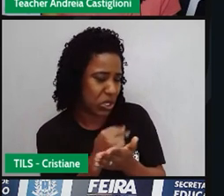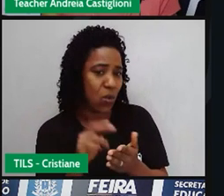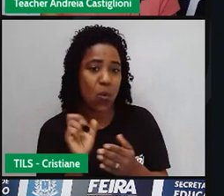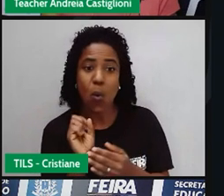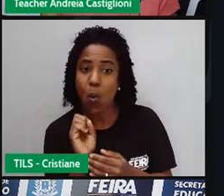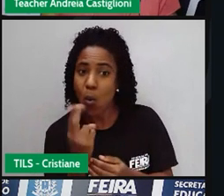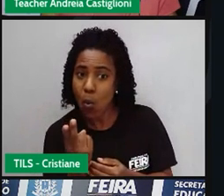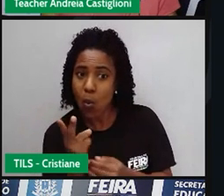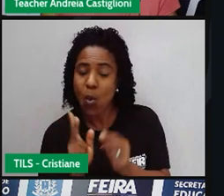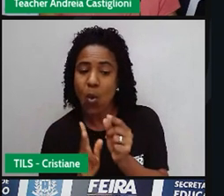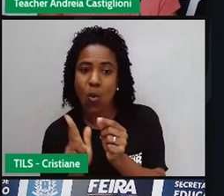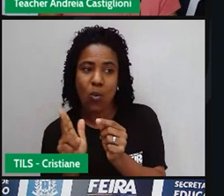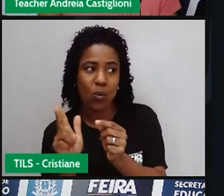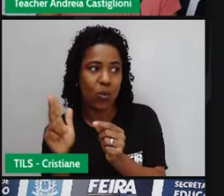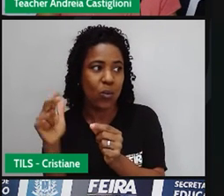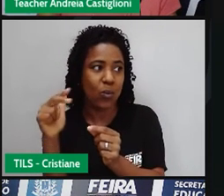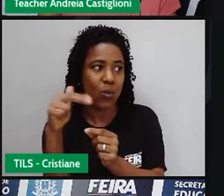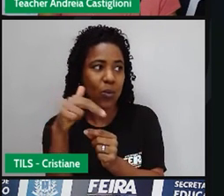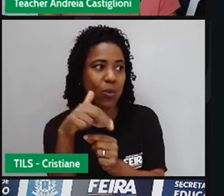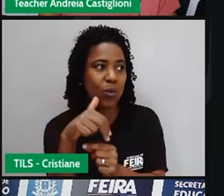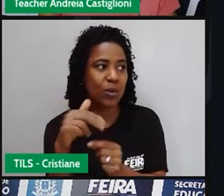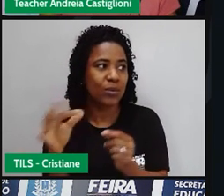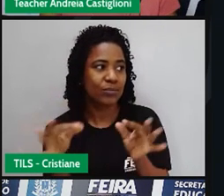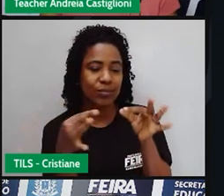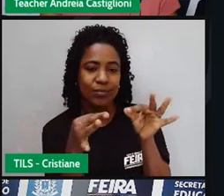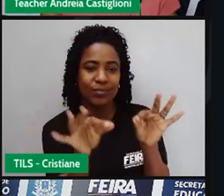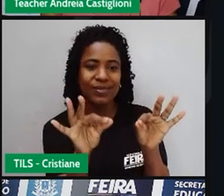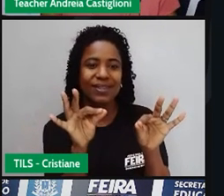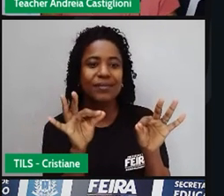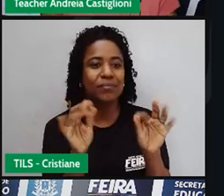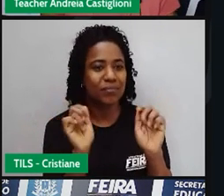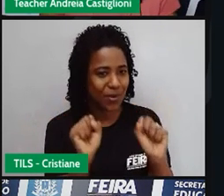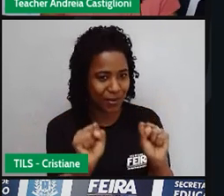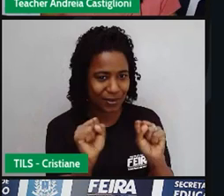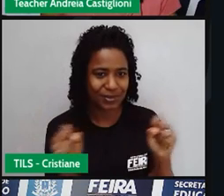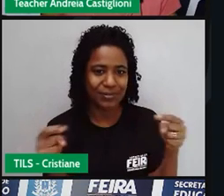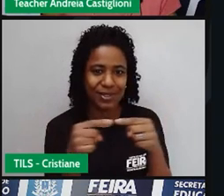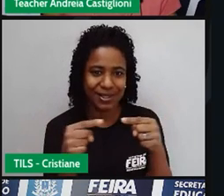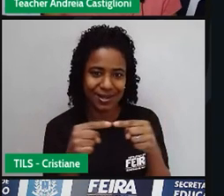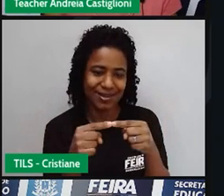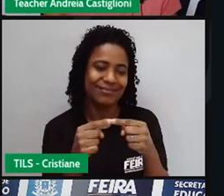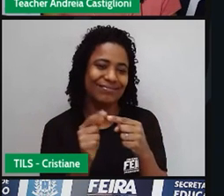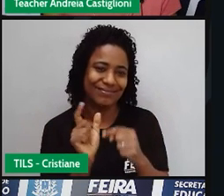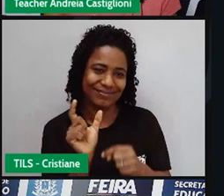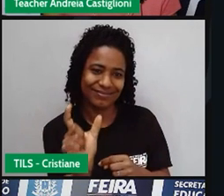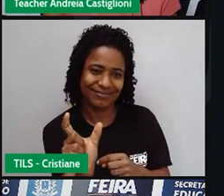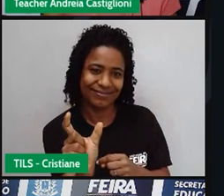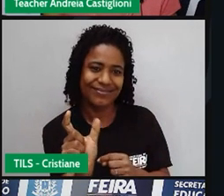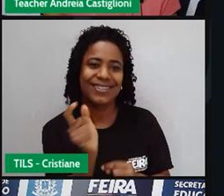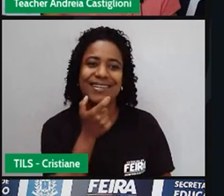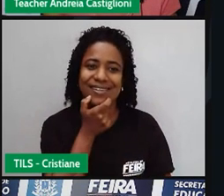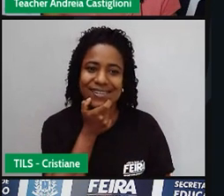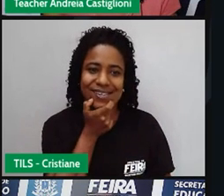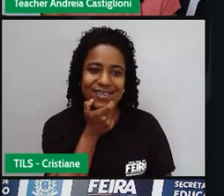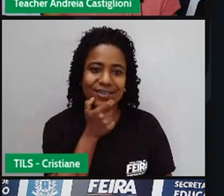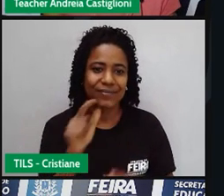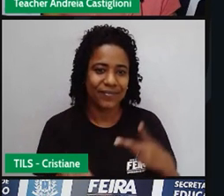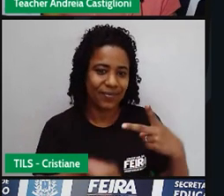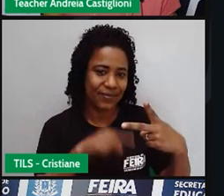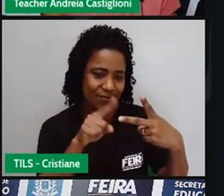imagem que se relacione aí com vocabulário ah e também vocês viram